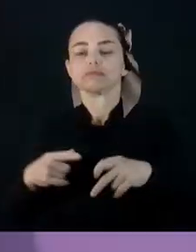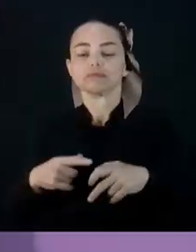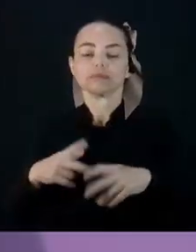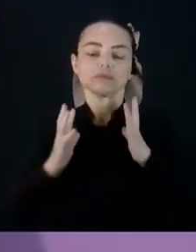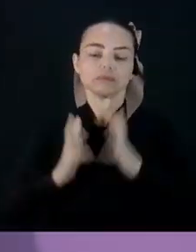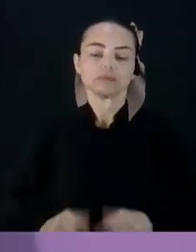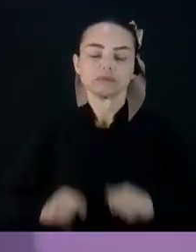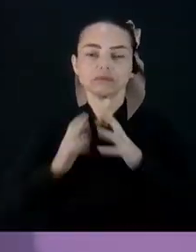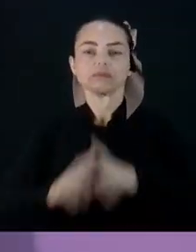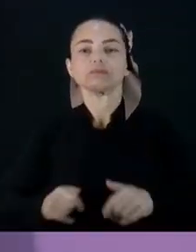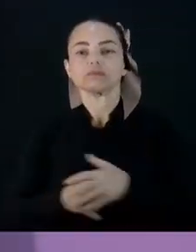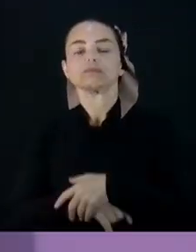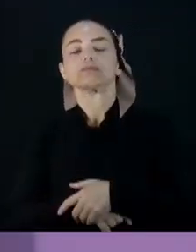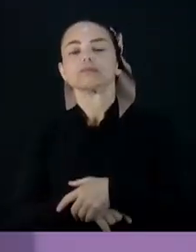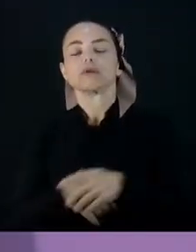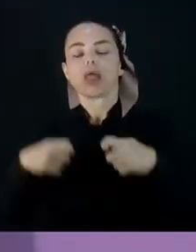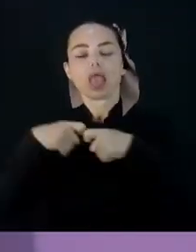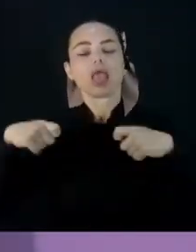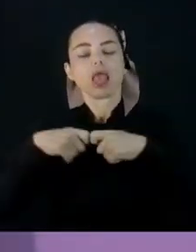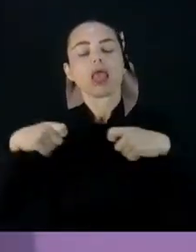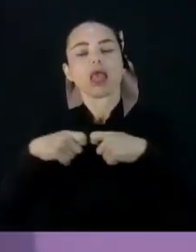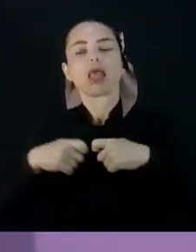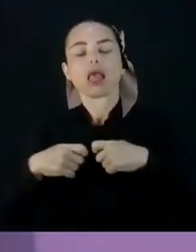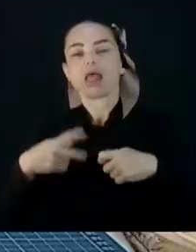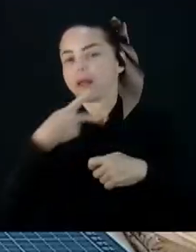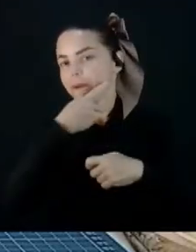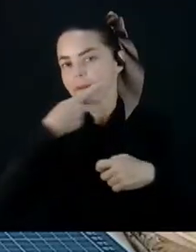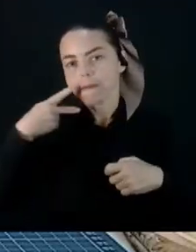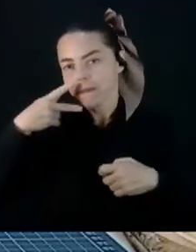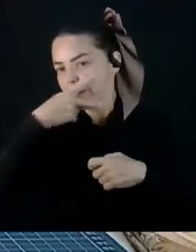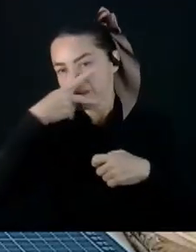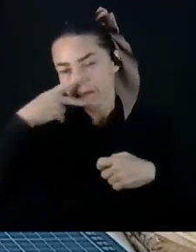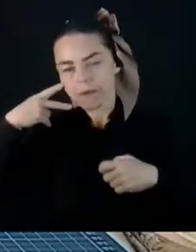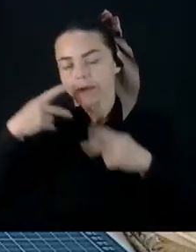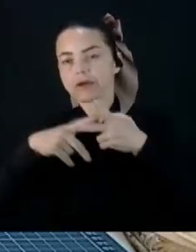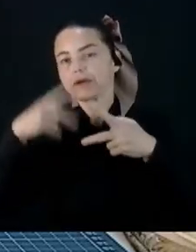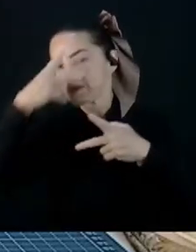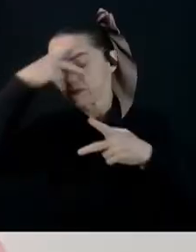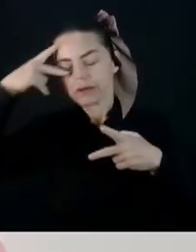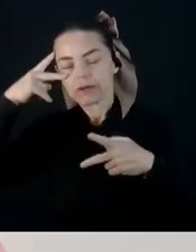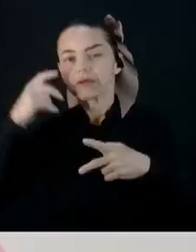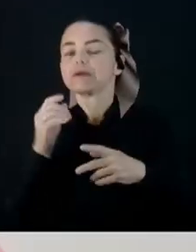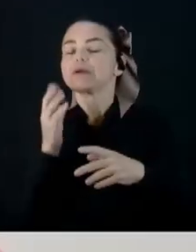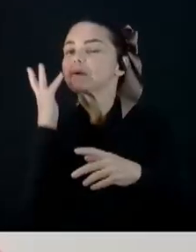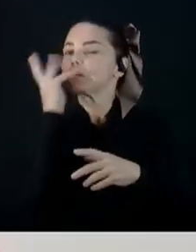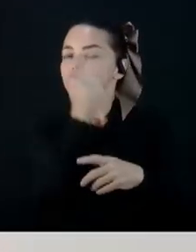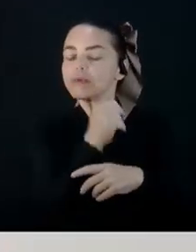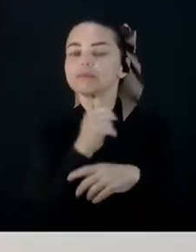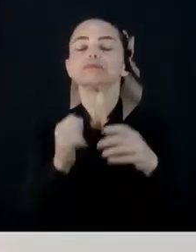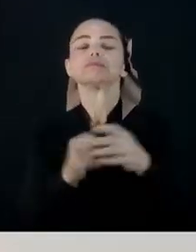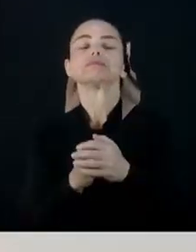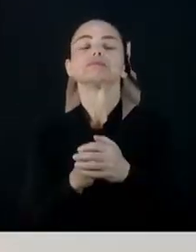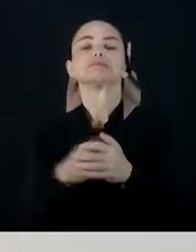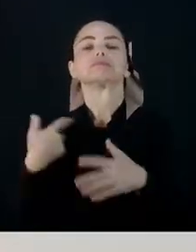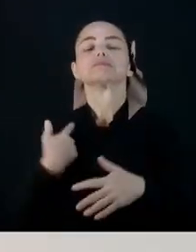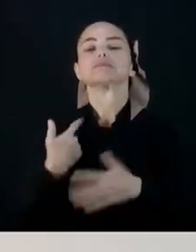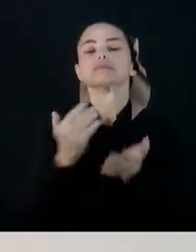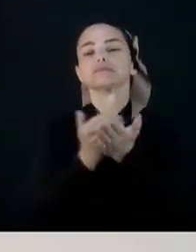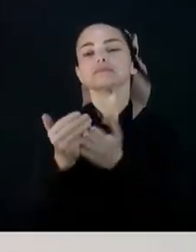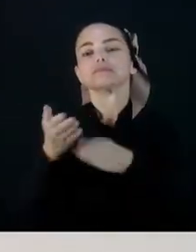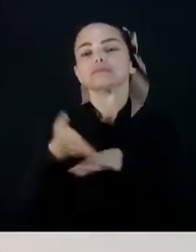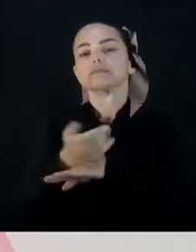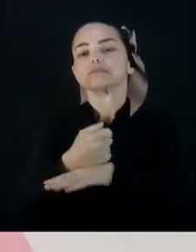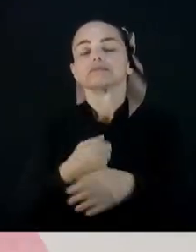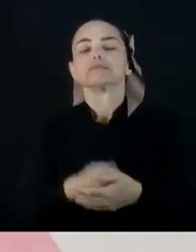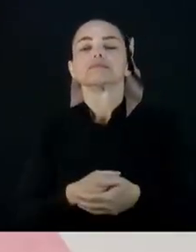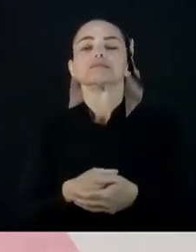meinha, calcinha, sutiã, essas coisas que a mulher gosta, né? Perfeito. Então é sempre muito bonitinho, fica. Que legal. E pra gente começar, antes da gente colocar a mão na massa,